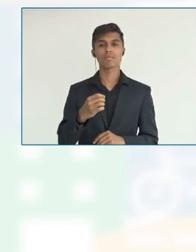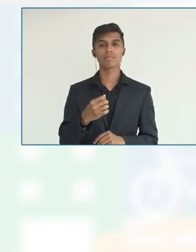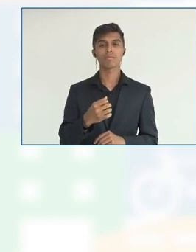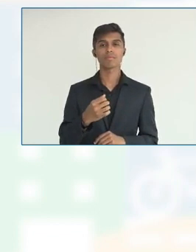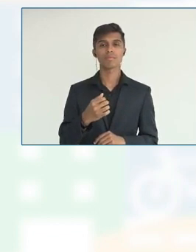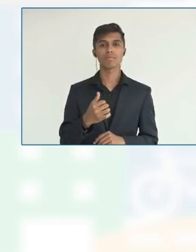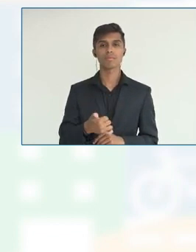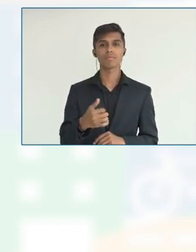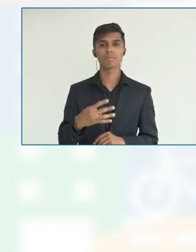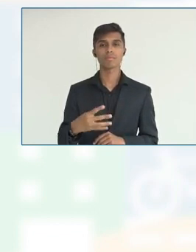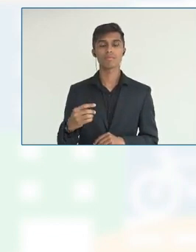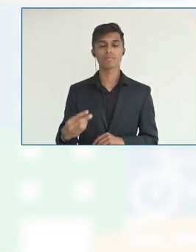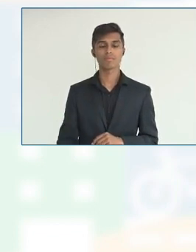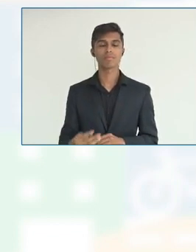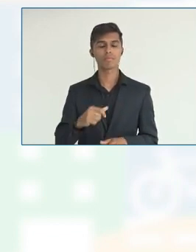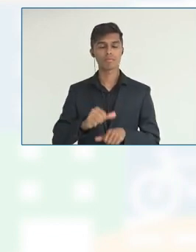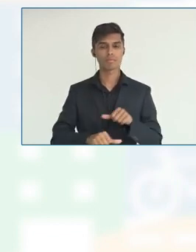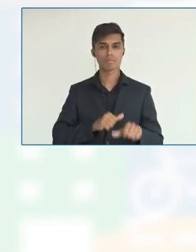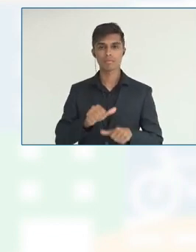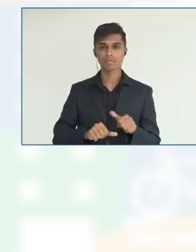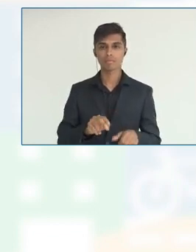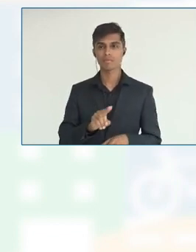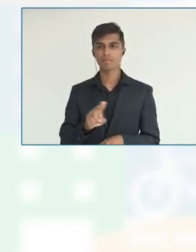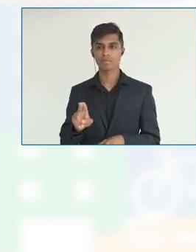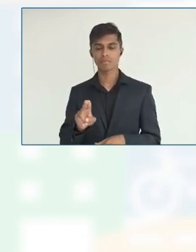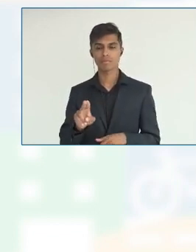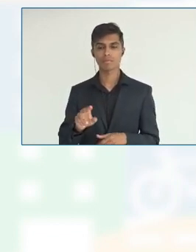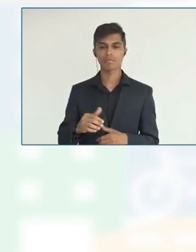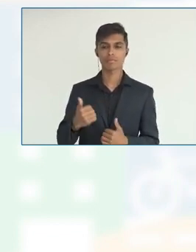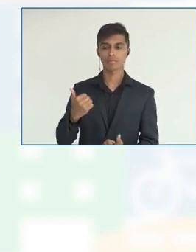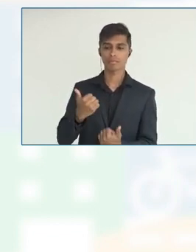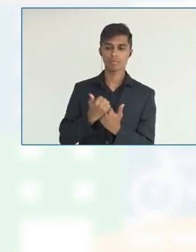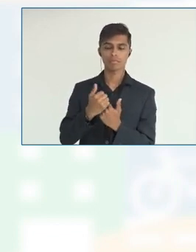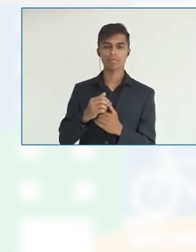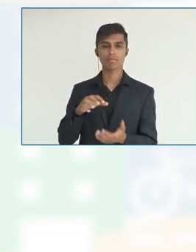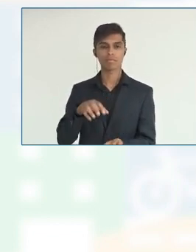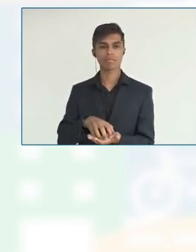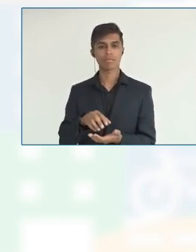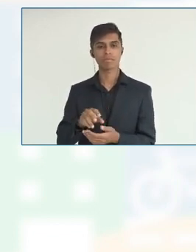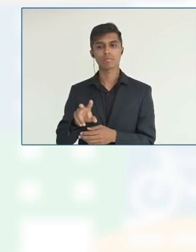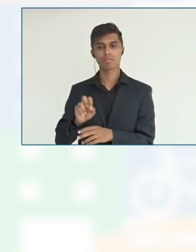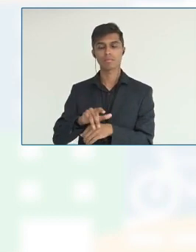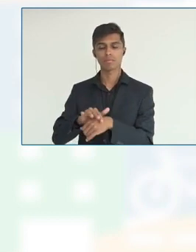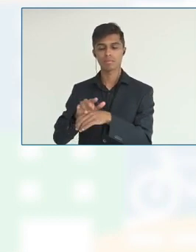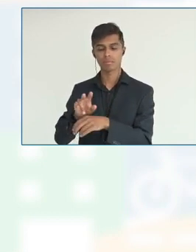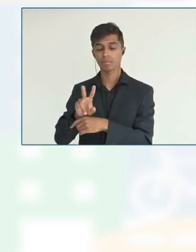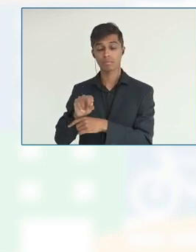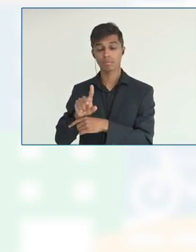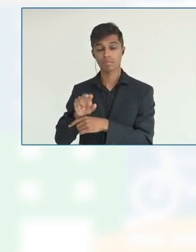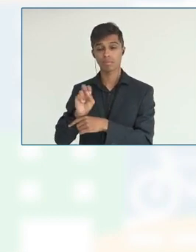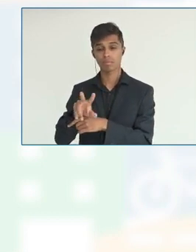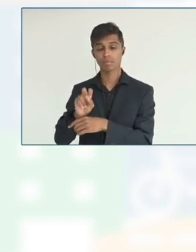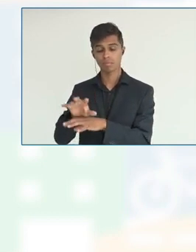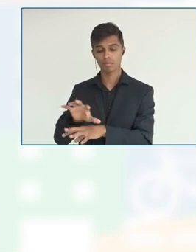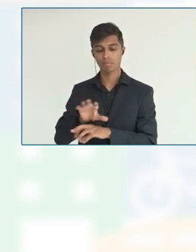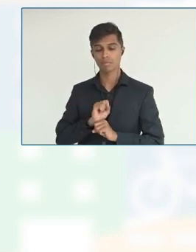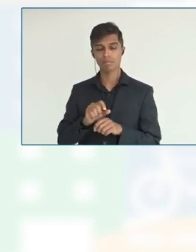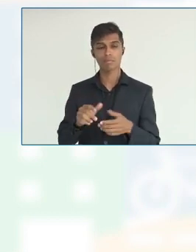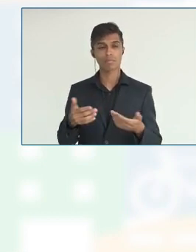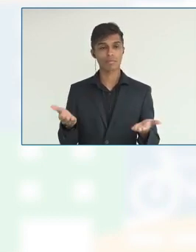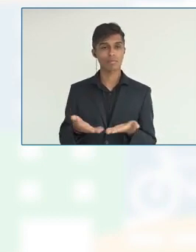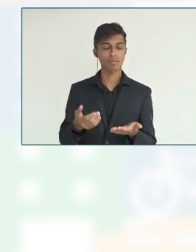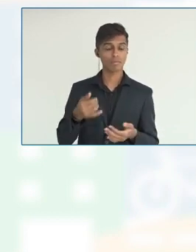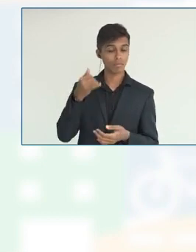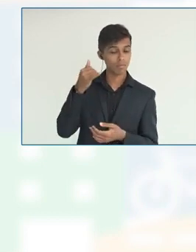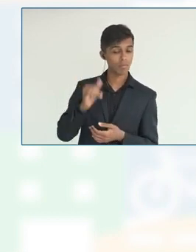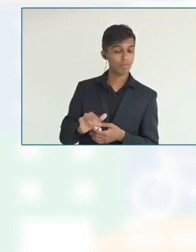muda, né, a denominação de subgerência de Centro de Controle de Intoxicações agora para subgerência de prevenção